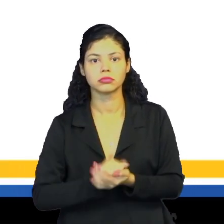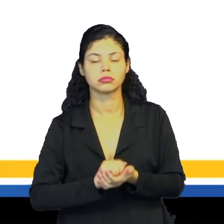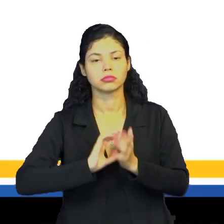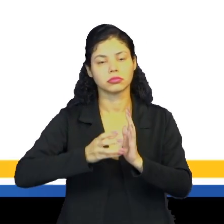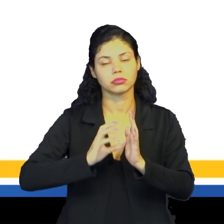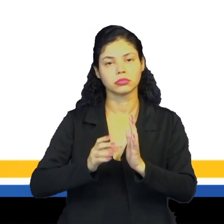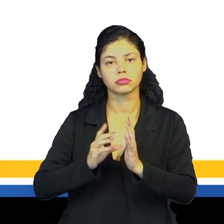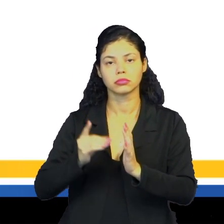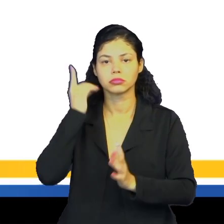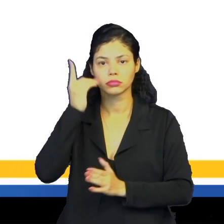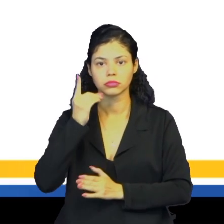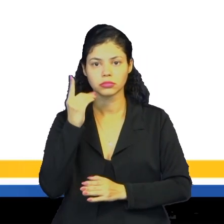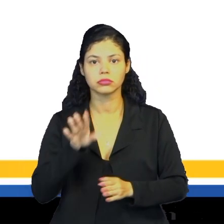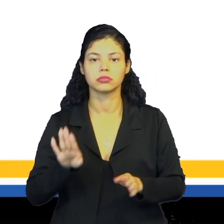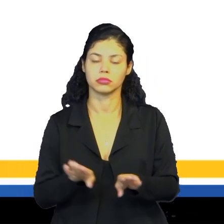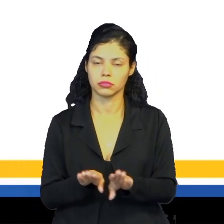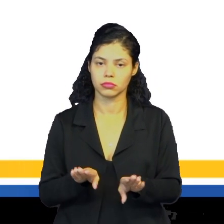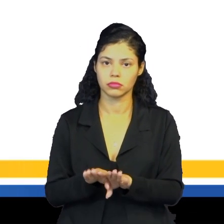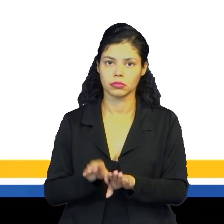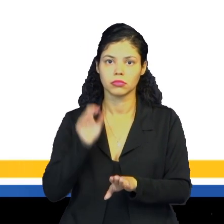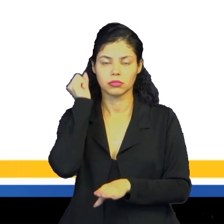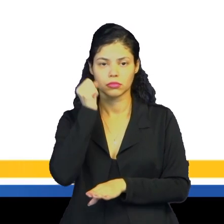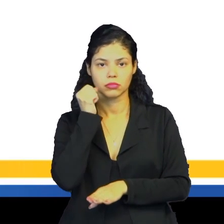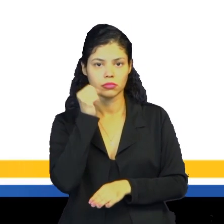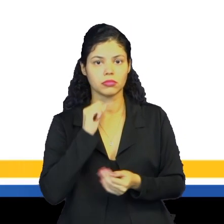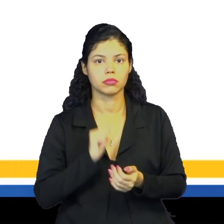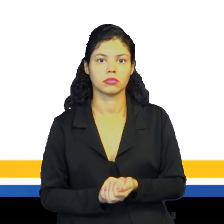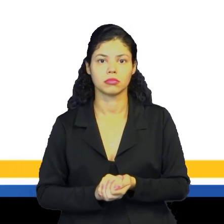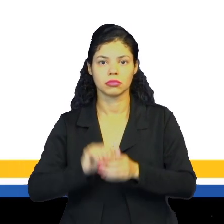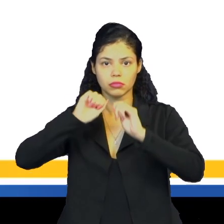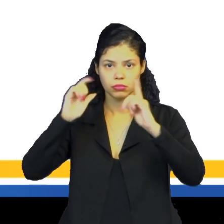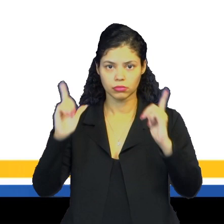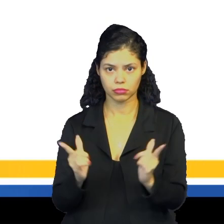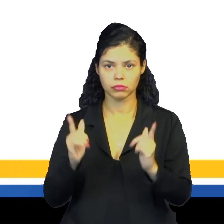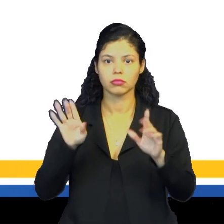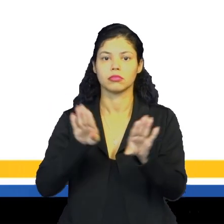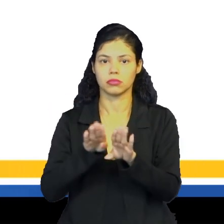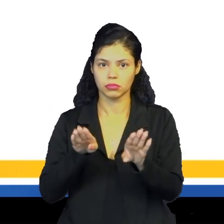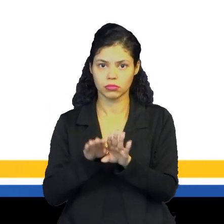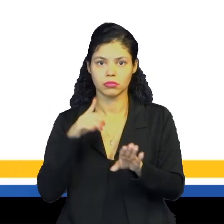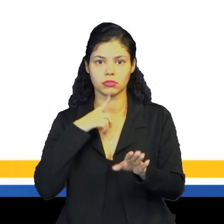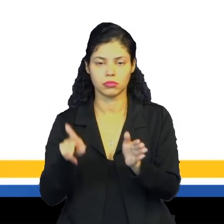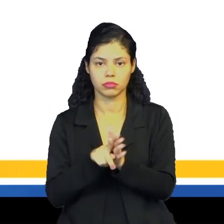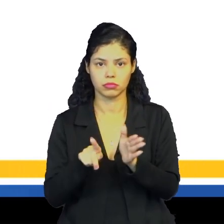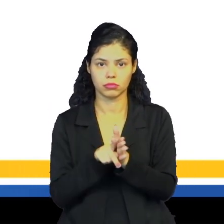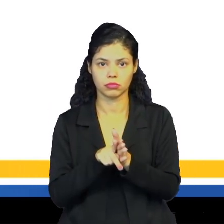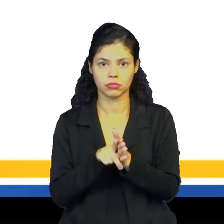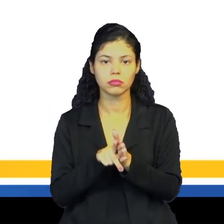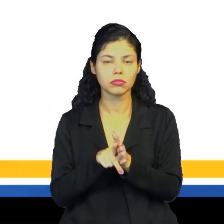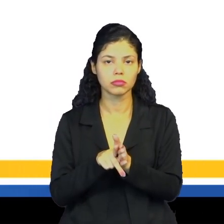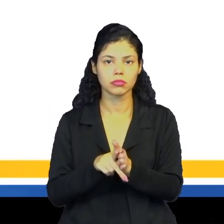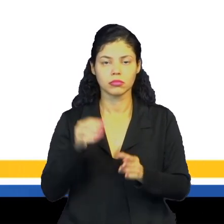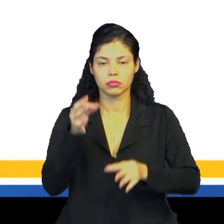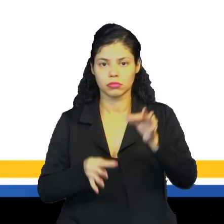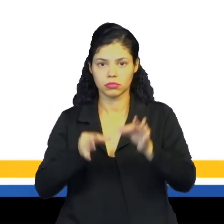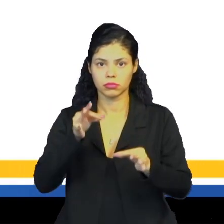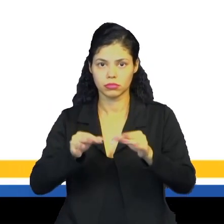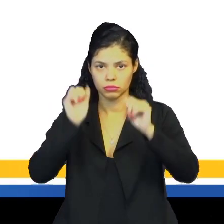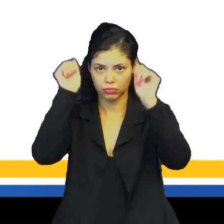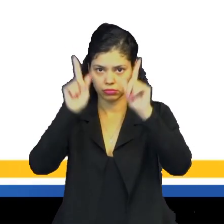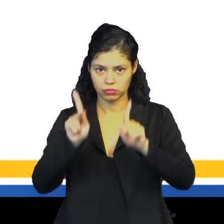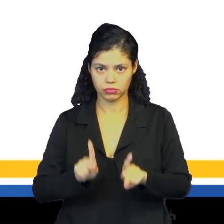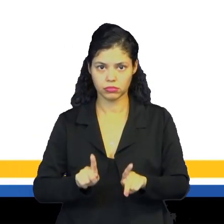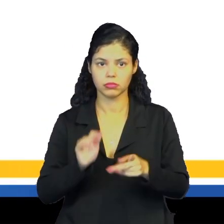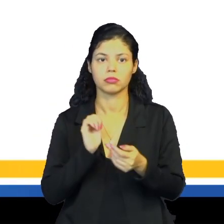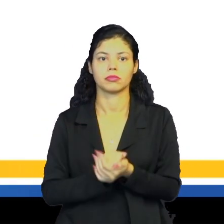dos Deputados, Senado e Assembleias Provinciais, e diretamente para câmaras municipais e juízes de paz.